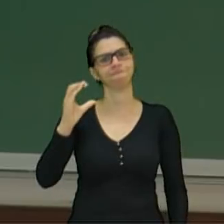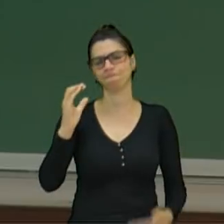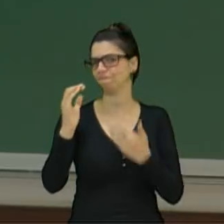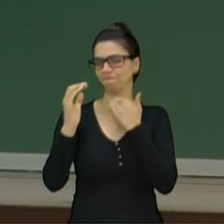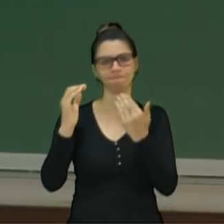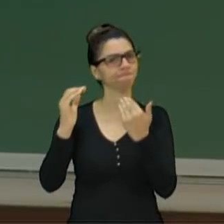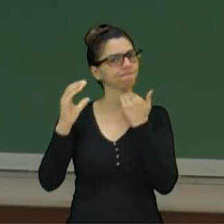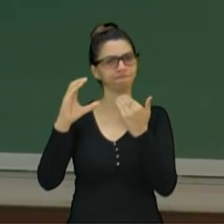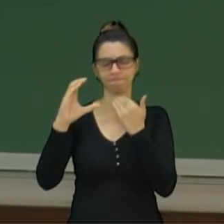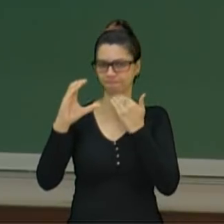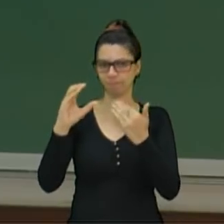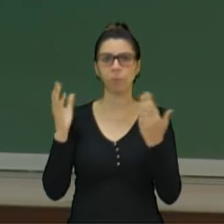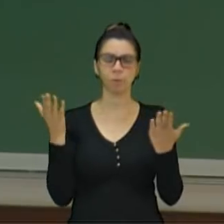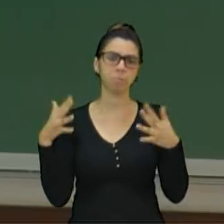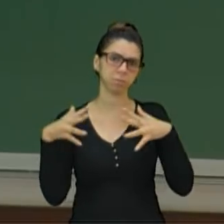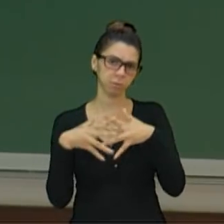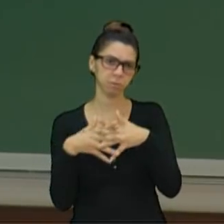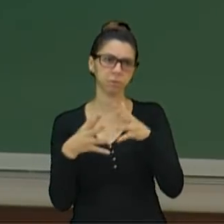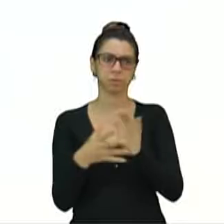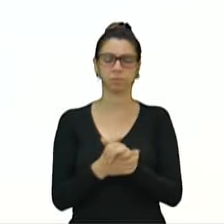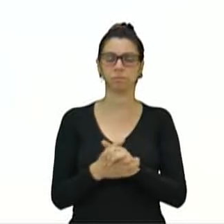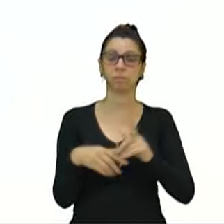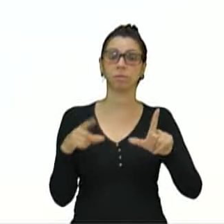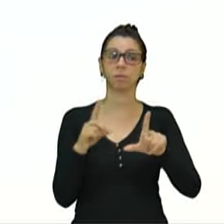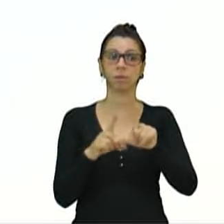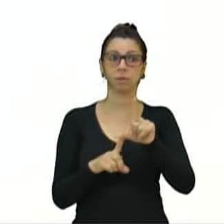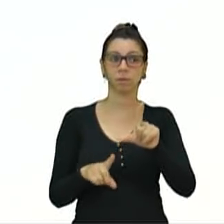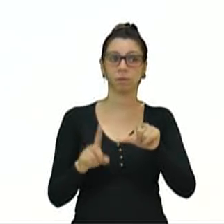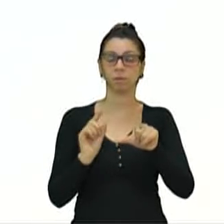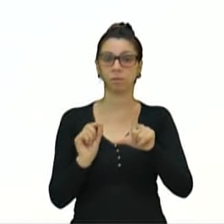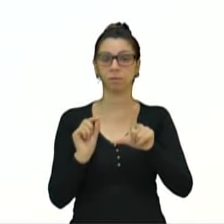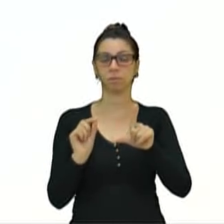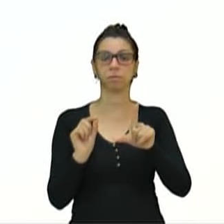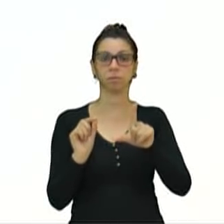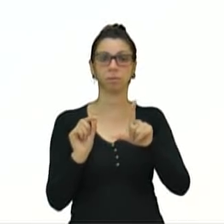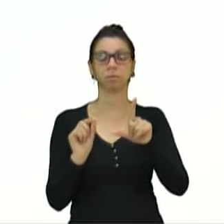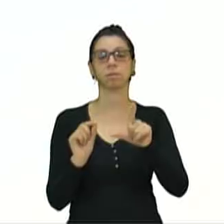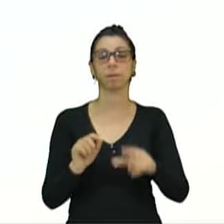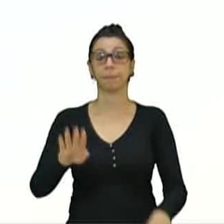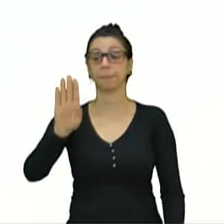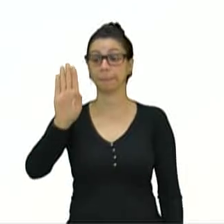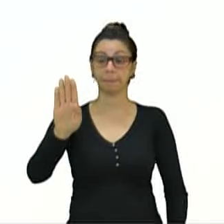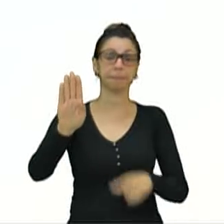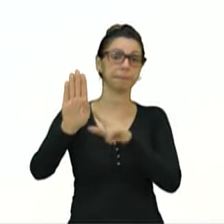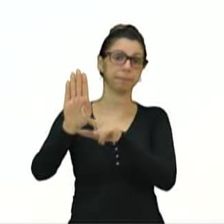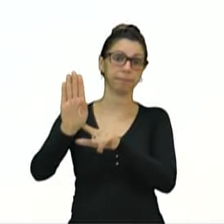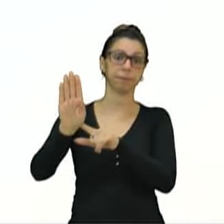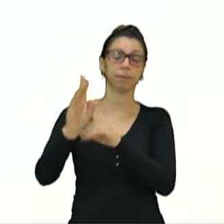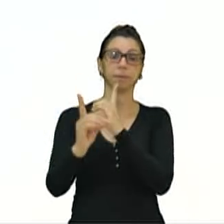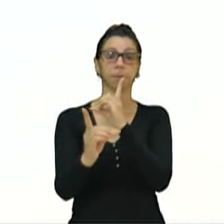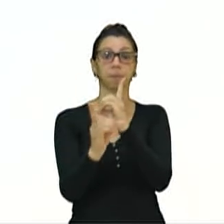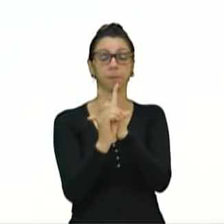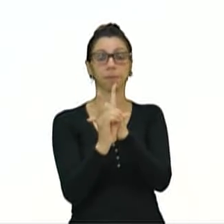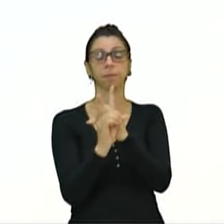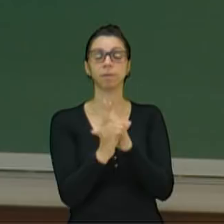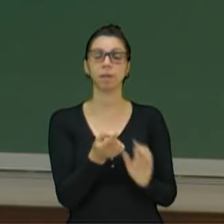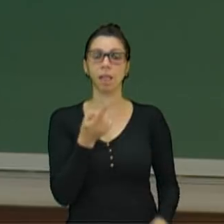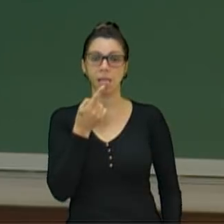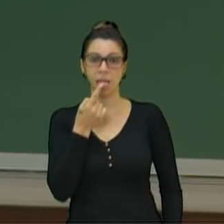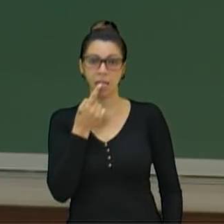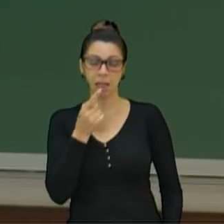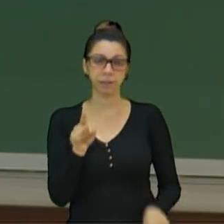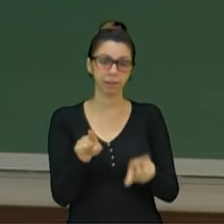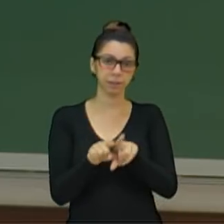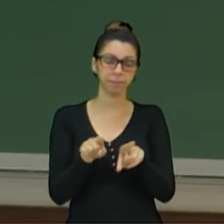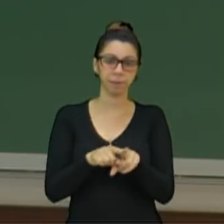existe. Eu fiz para confundir. Resposta correta, papilas gustativas, que se encontram na língua e, consequentemente, no